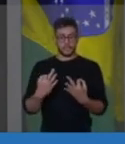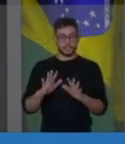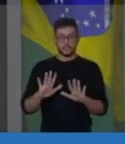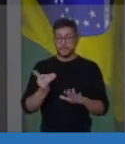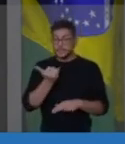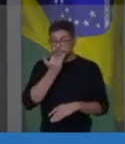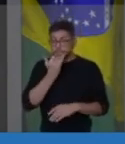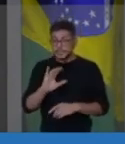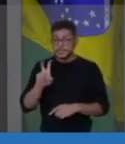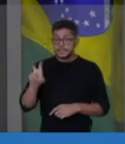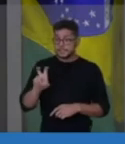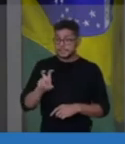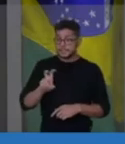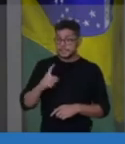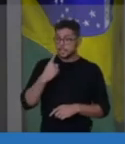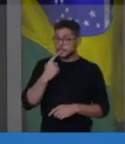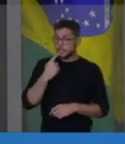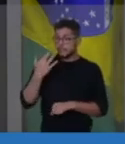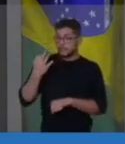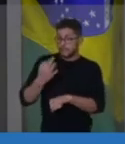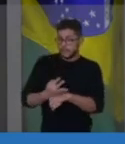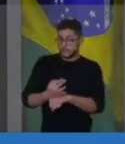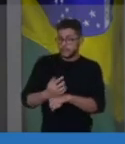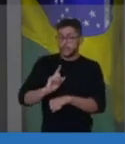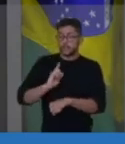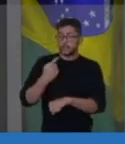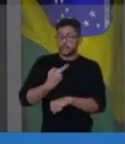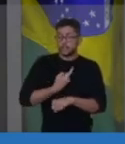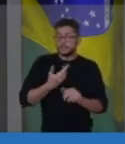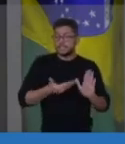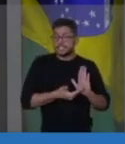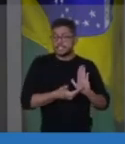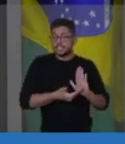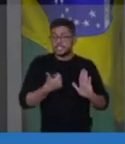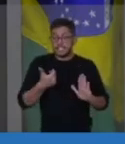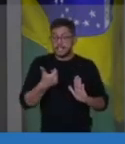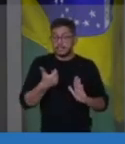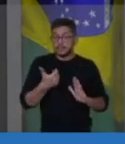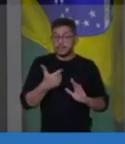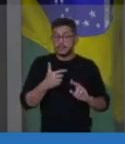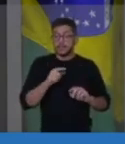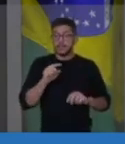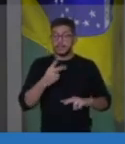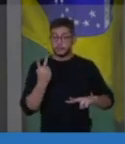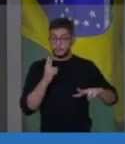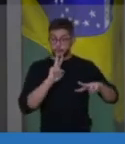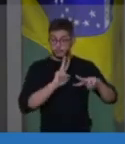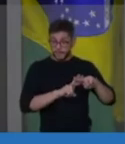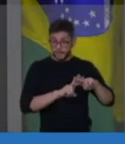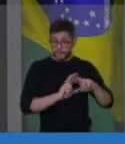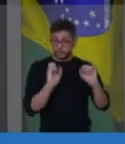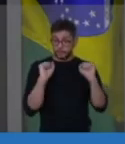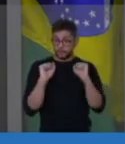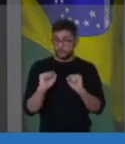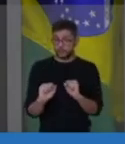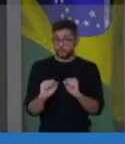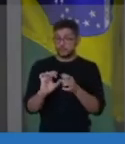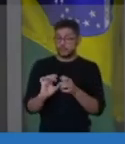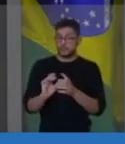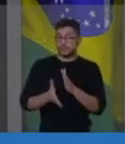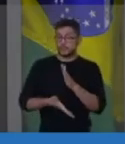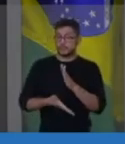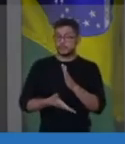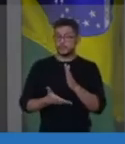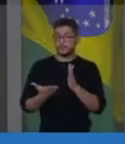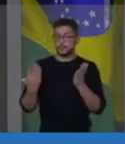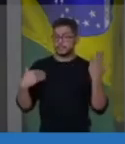Deputados. Estamos extinguindo completamente aqueles feriadões de 7 dias em que os presos do regime semiaberto são liberados. Isso foi concordado.